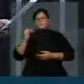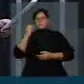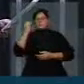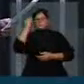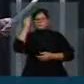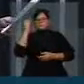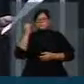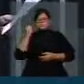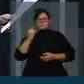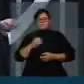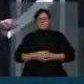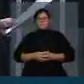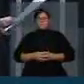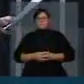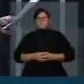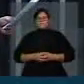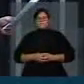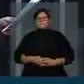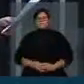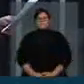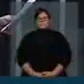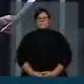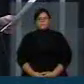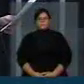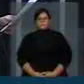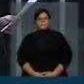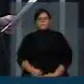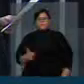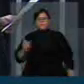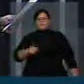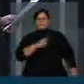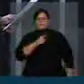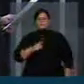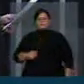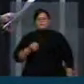Queria destacar também aqui o veto número 27